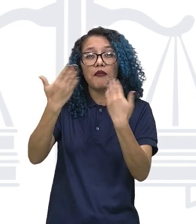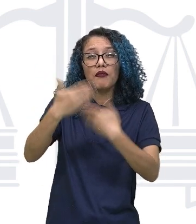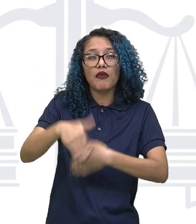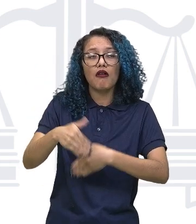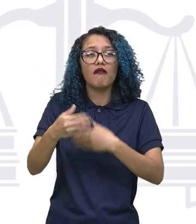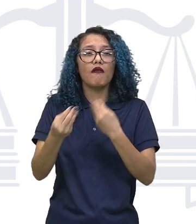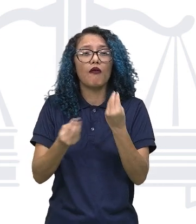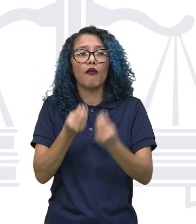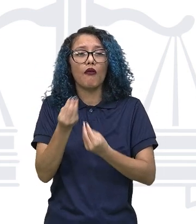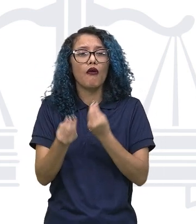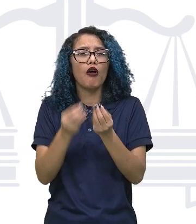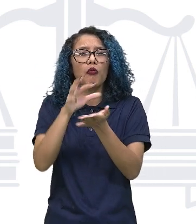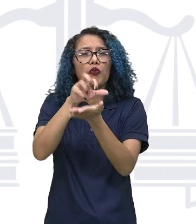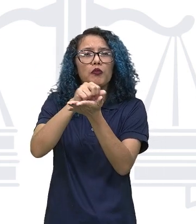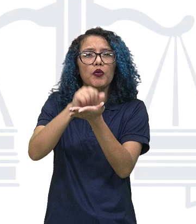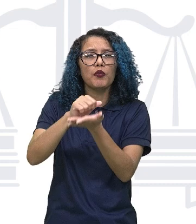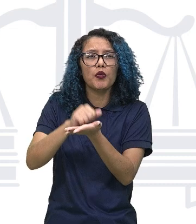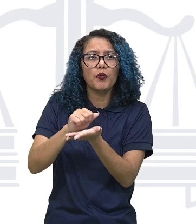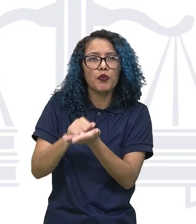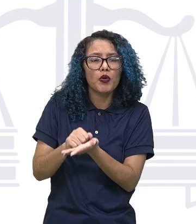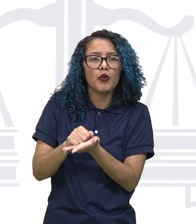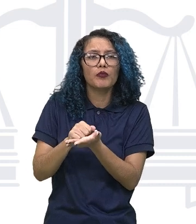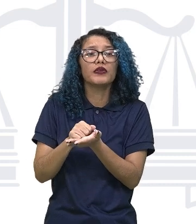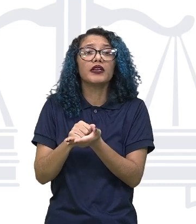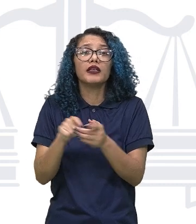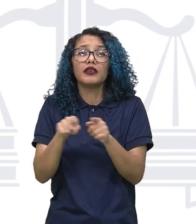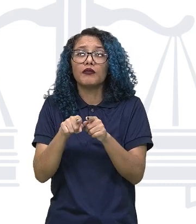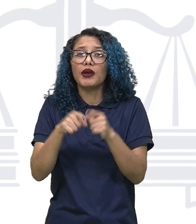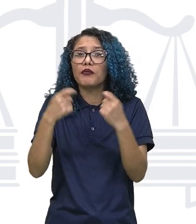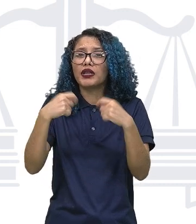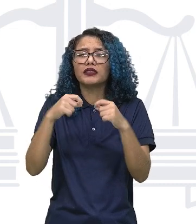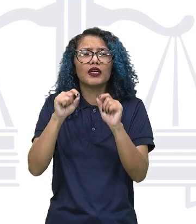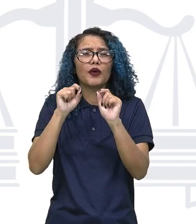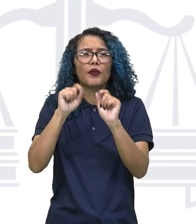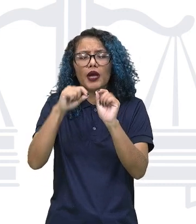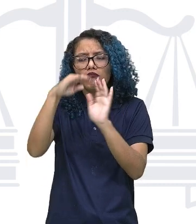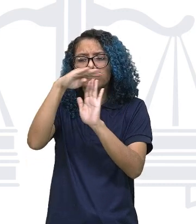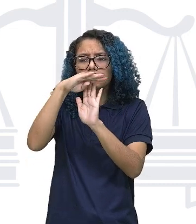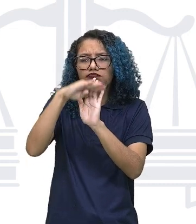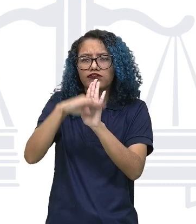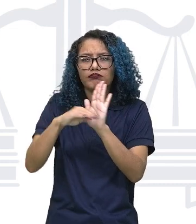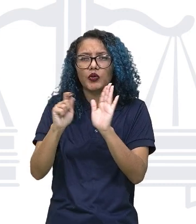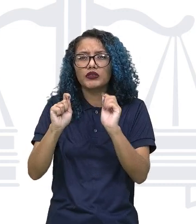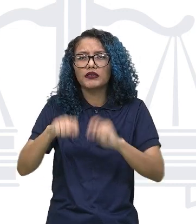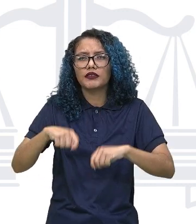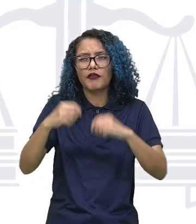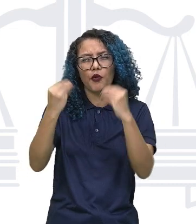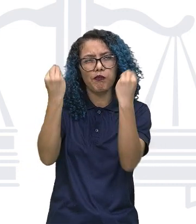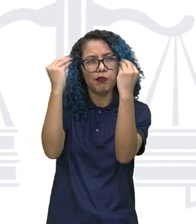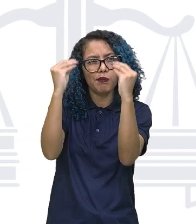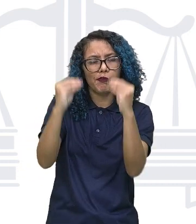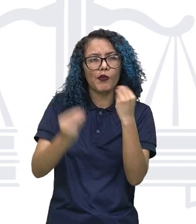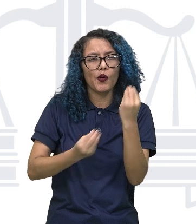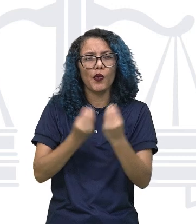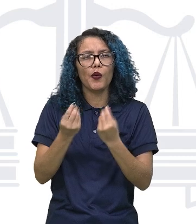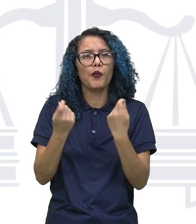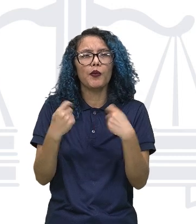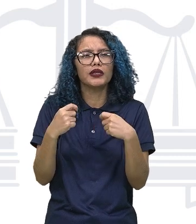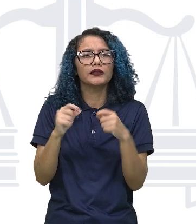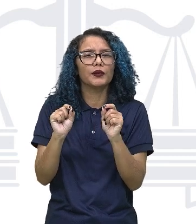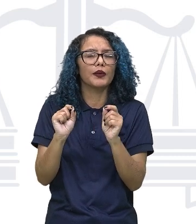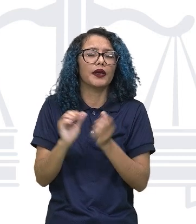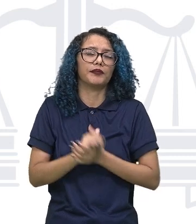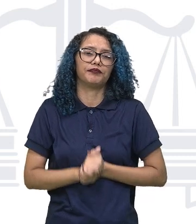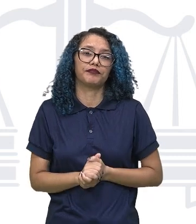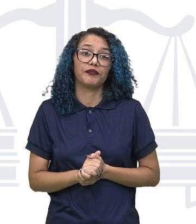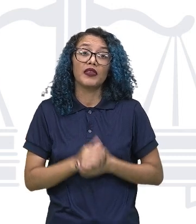como ele é feito e o que é preciso ter em mãos aí para realizar este lançamento. Então, professora Socorro, como que se dá,